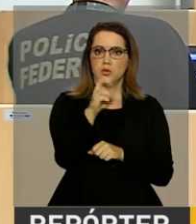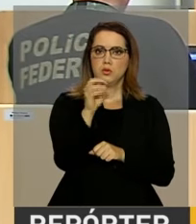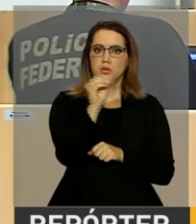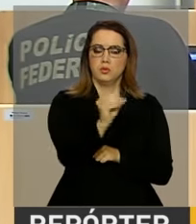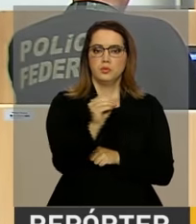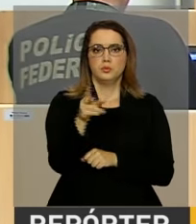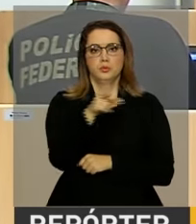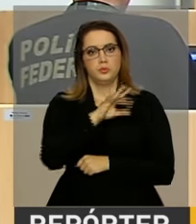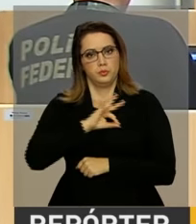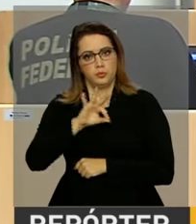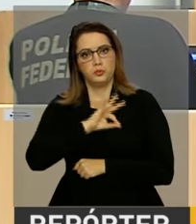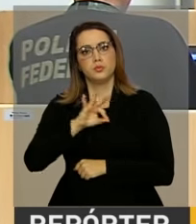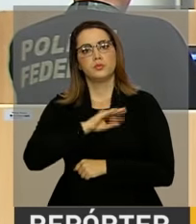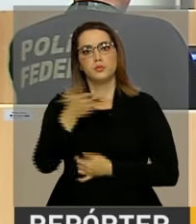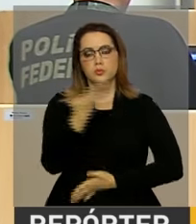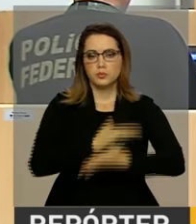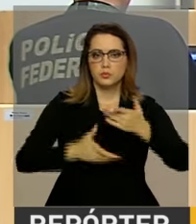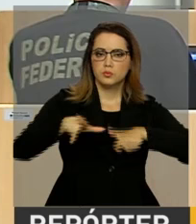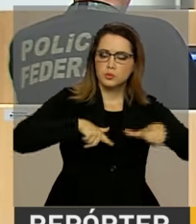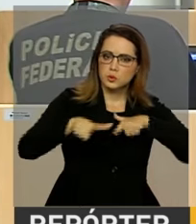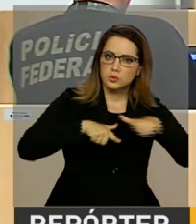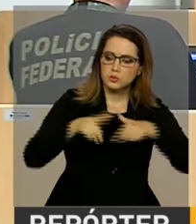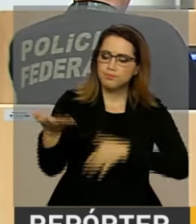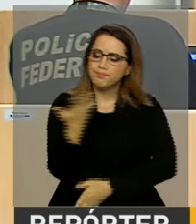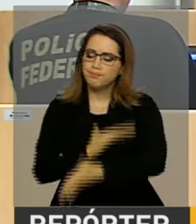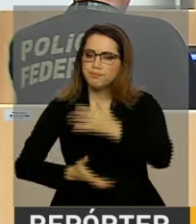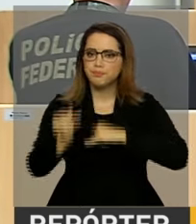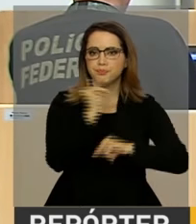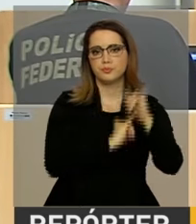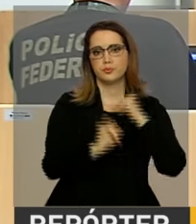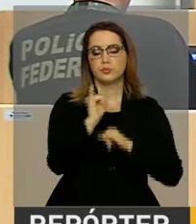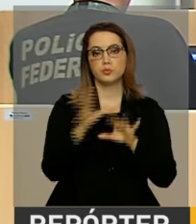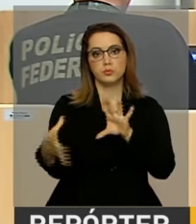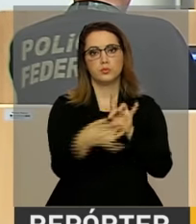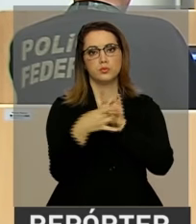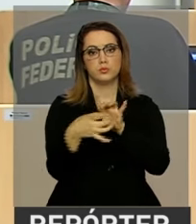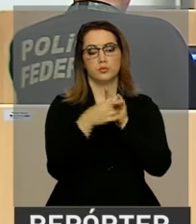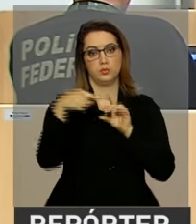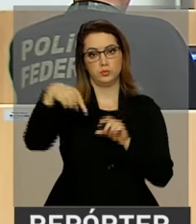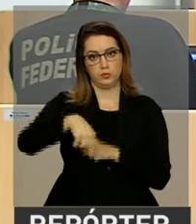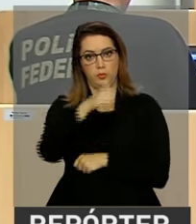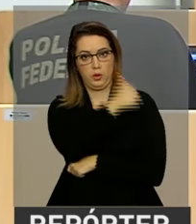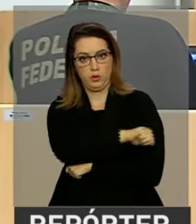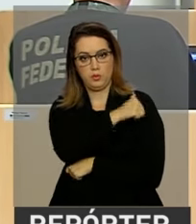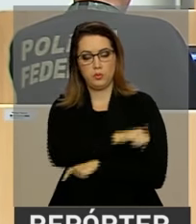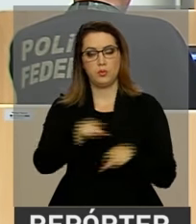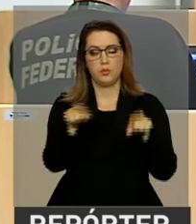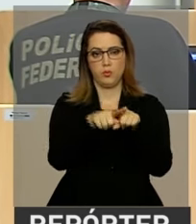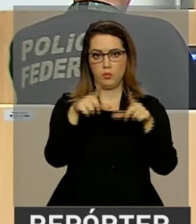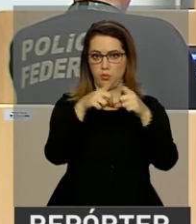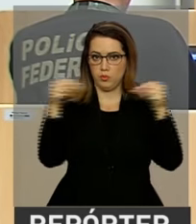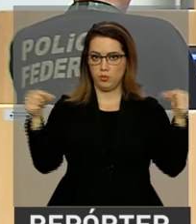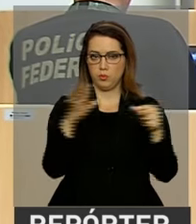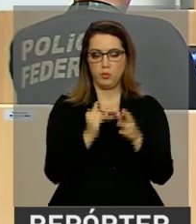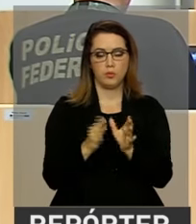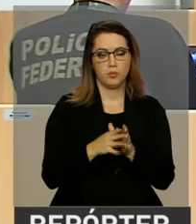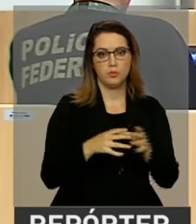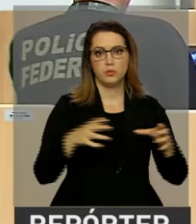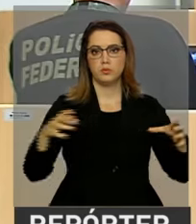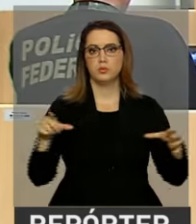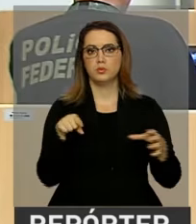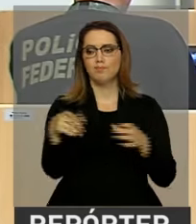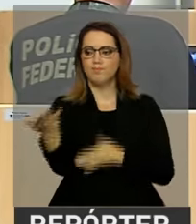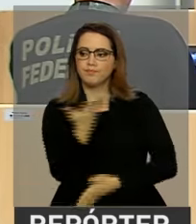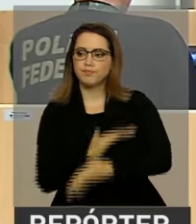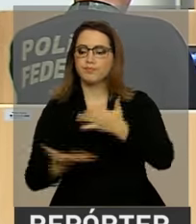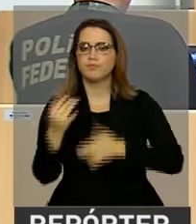55 países vão atuar de forma conjunta aqui no centro do Rio de Janeiro e em Brasília. É a maior operação de cooperação internacional